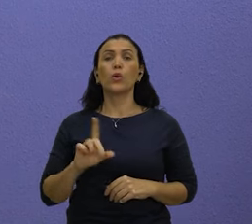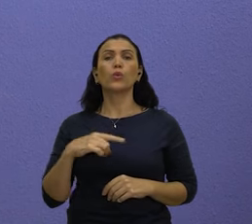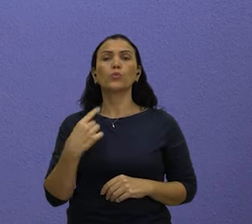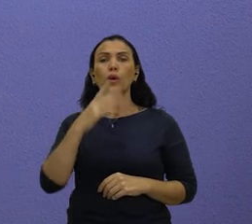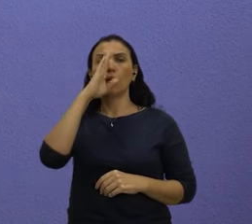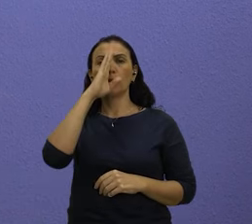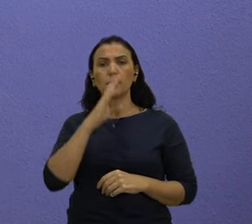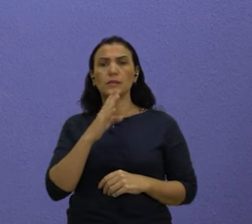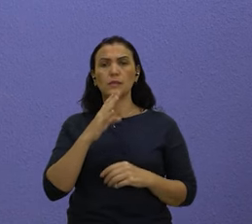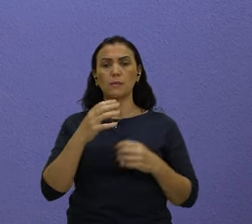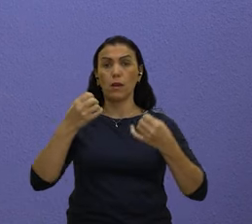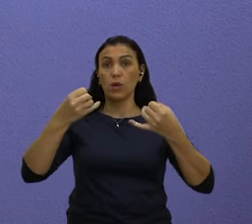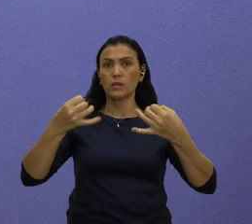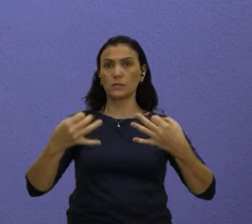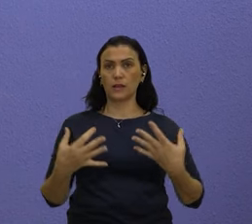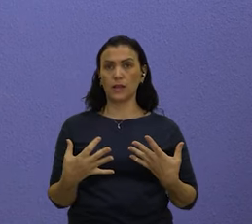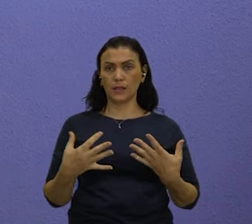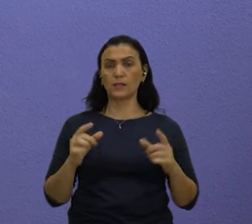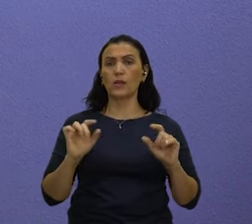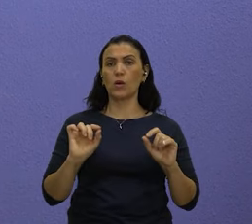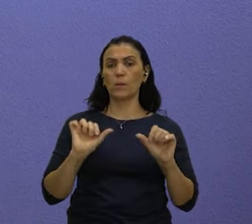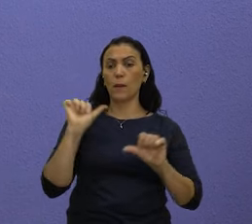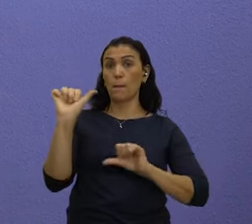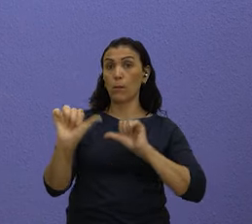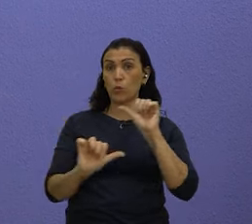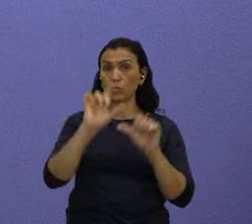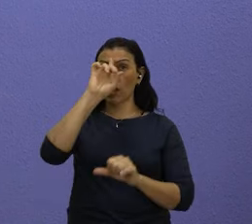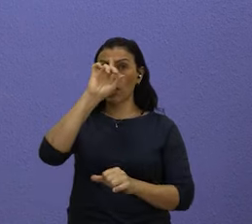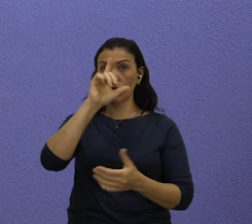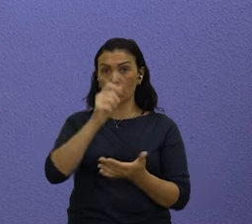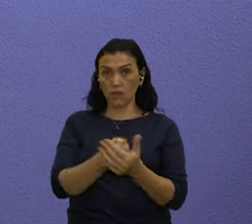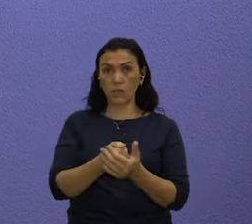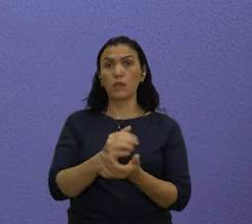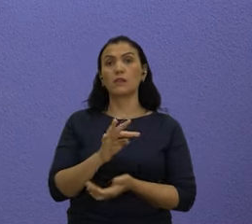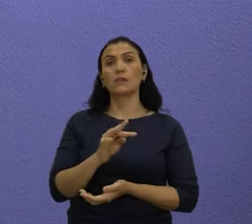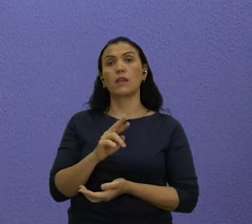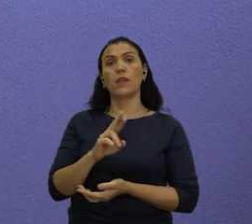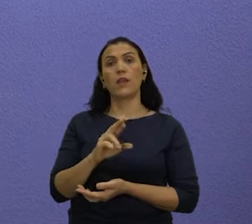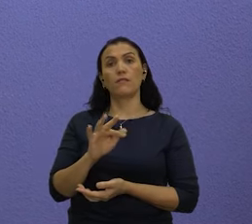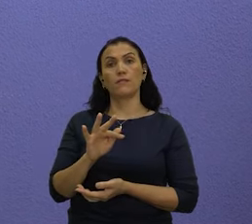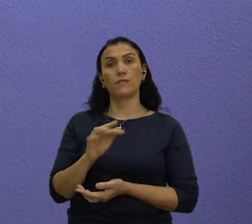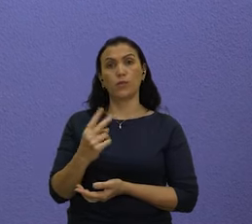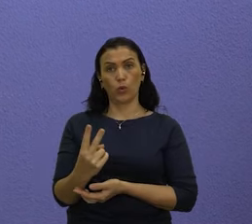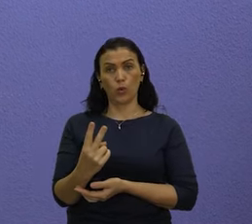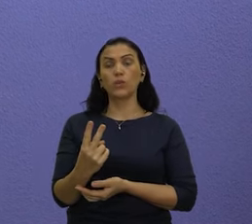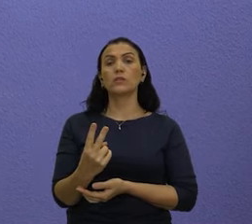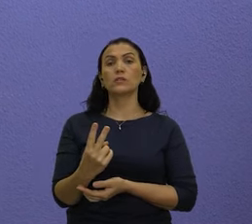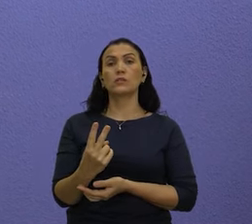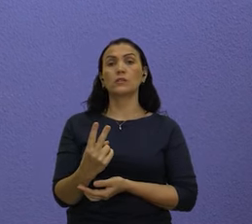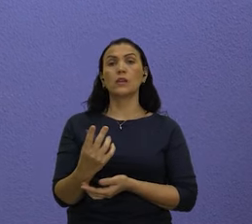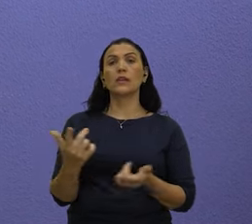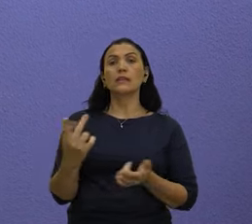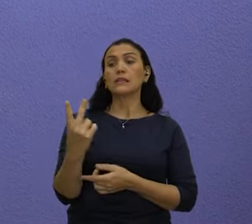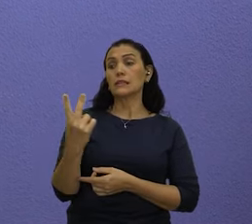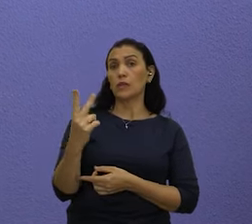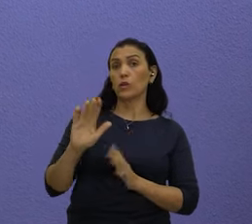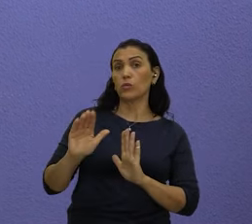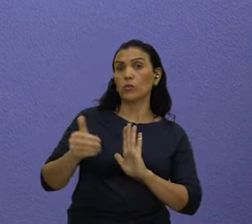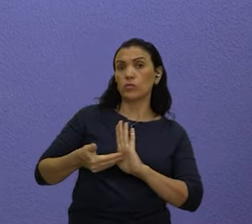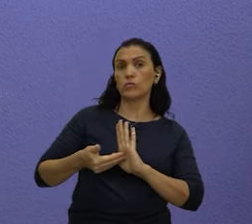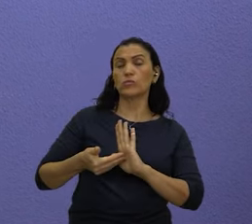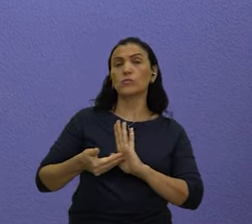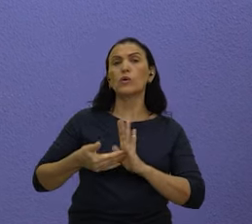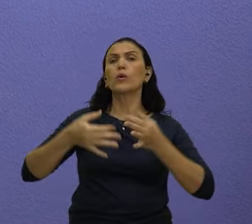nosso principal argumento, né, para reverter essa decisão no TRF2, no Tribunal Regional Federal da Segunda